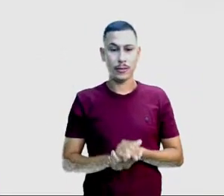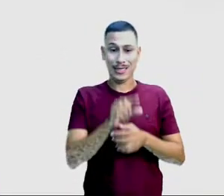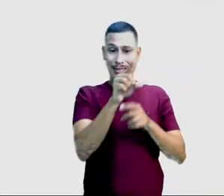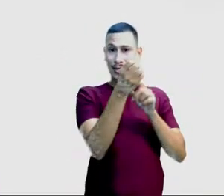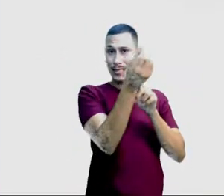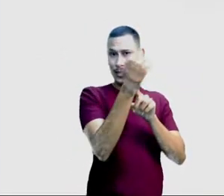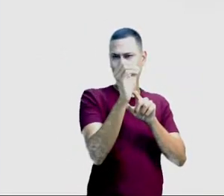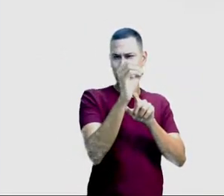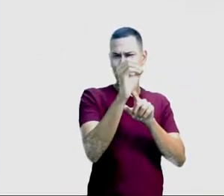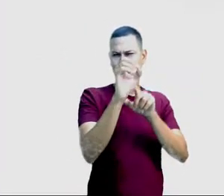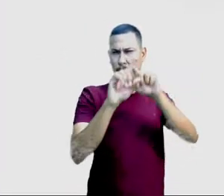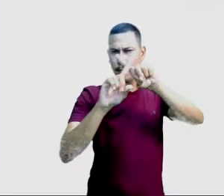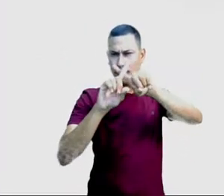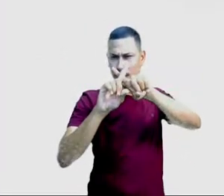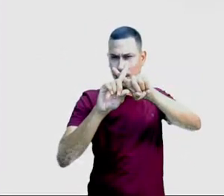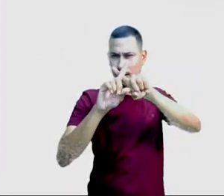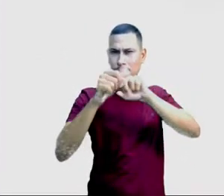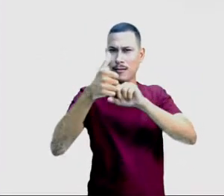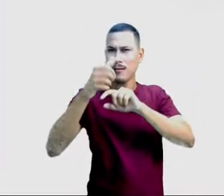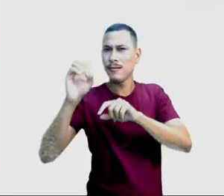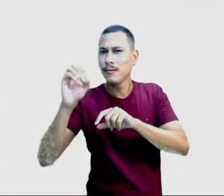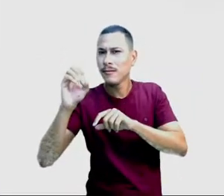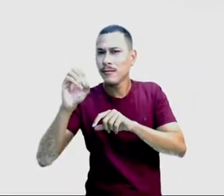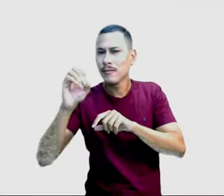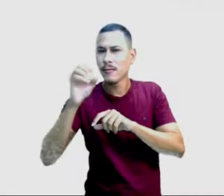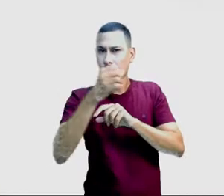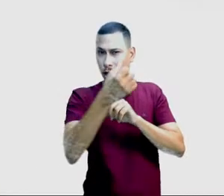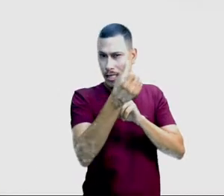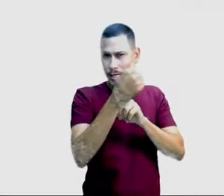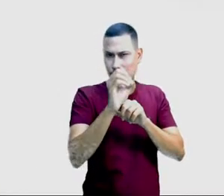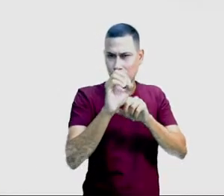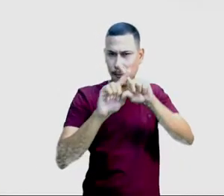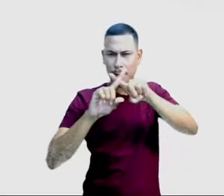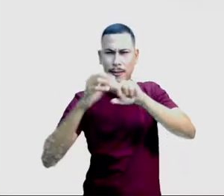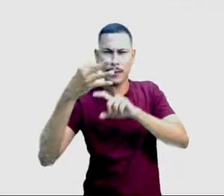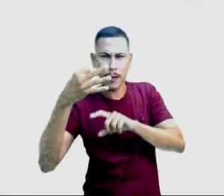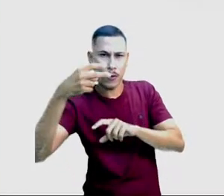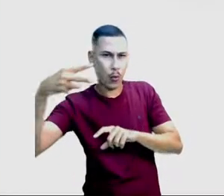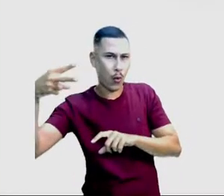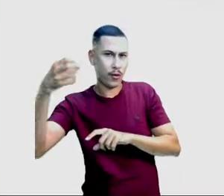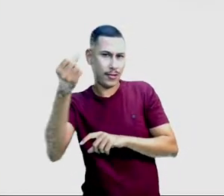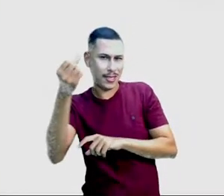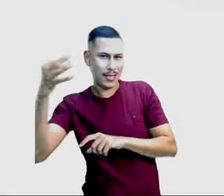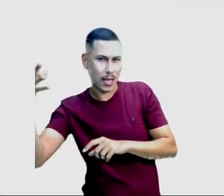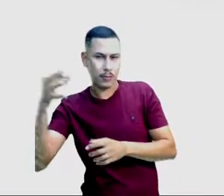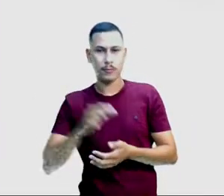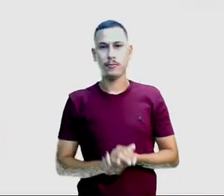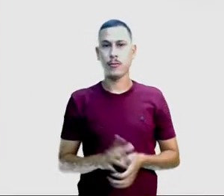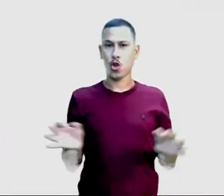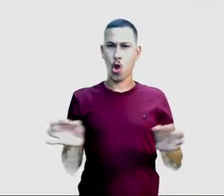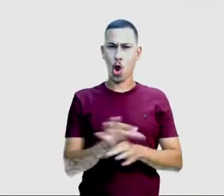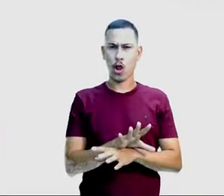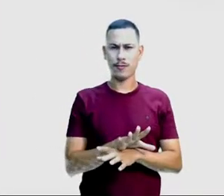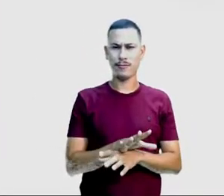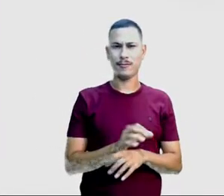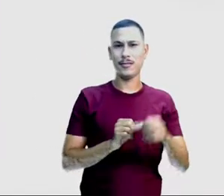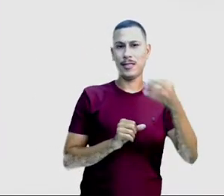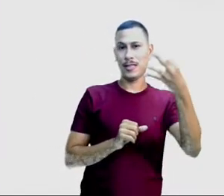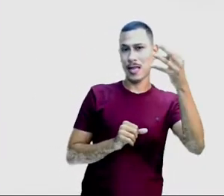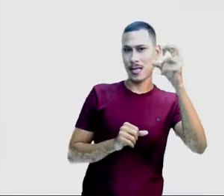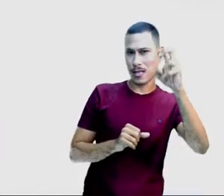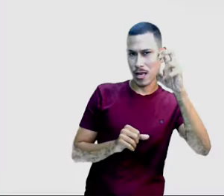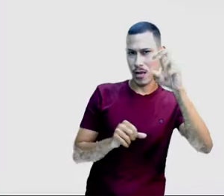3, 63. Ele chegou à conclusão que 35 mais 28